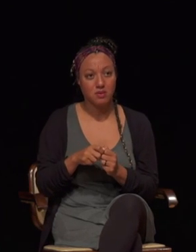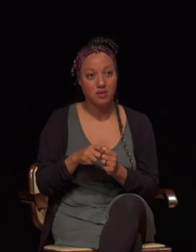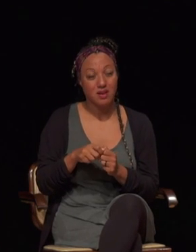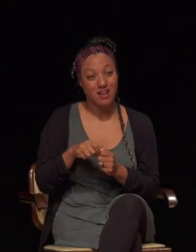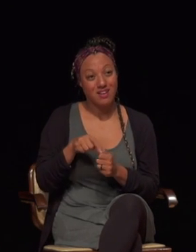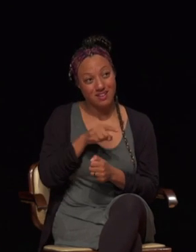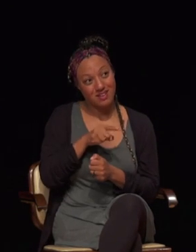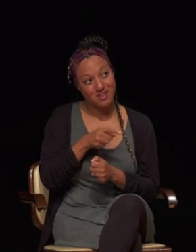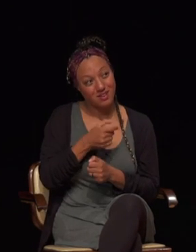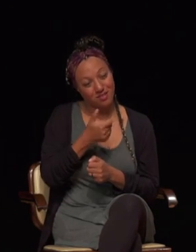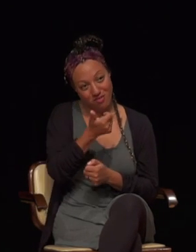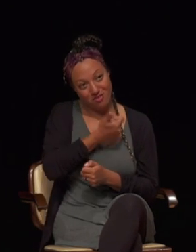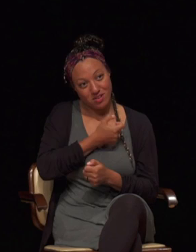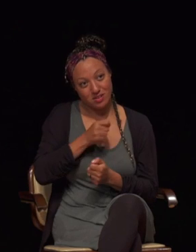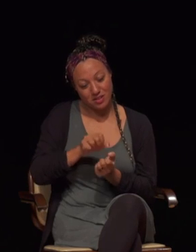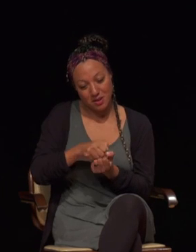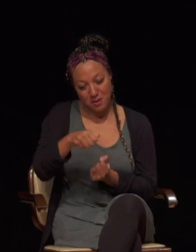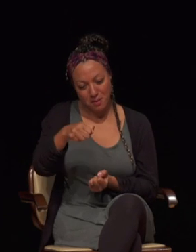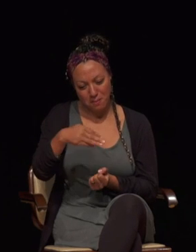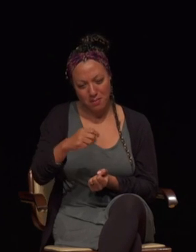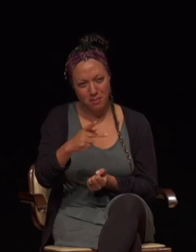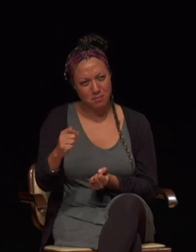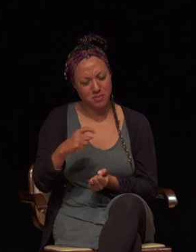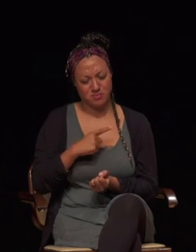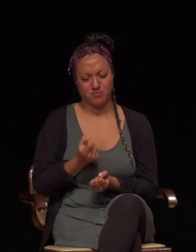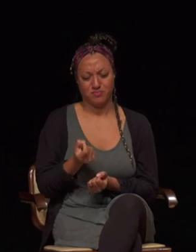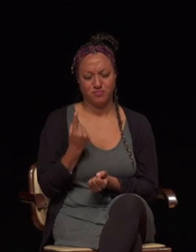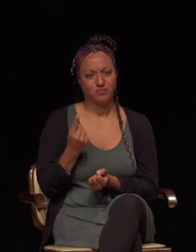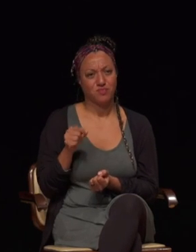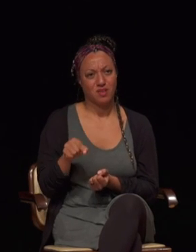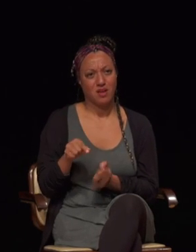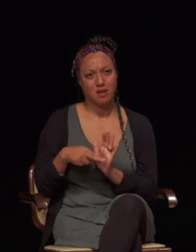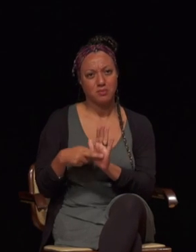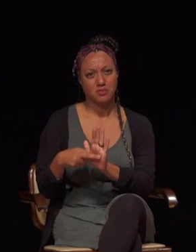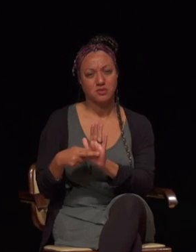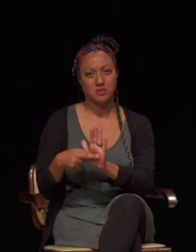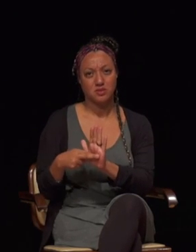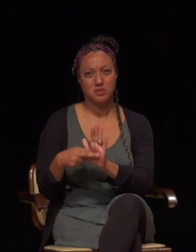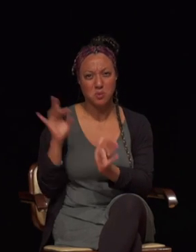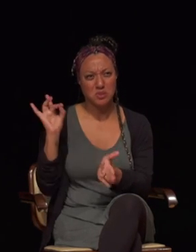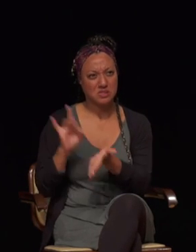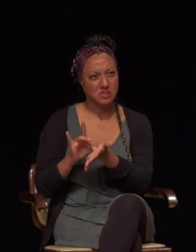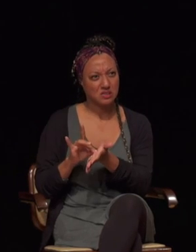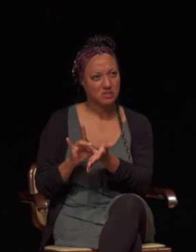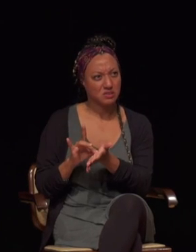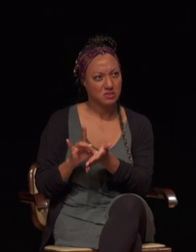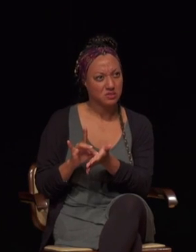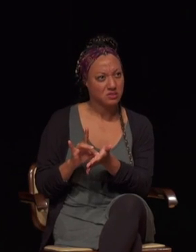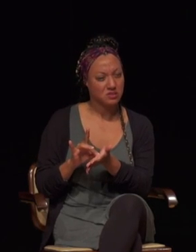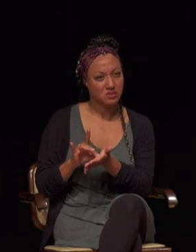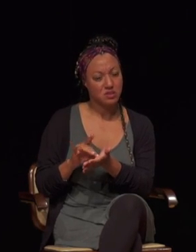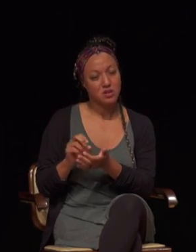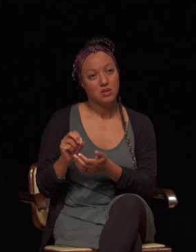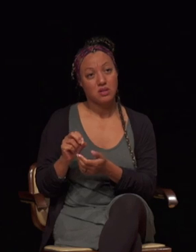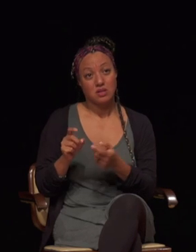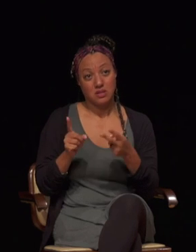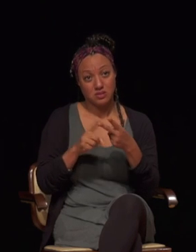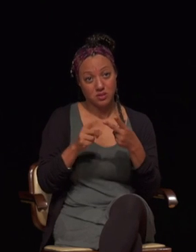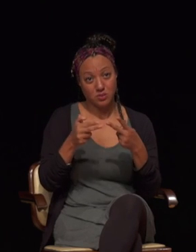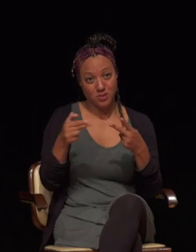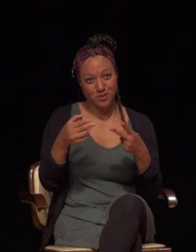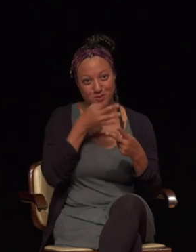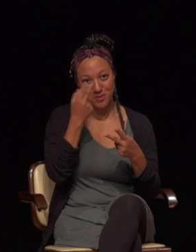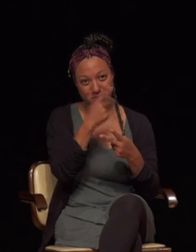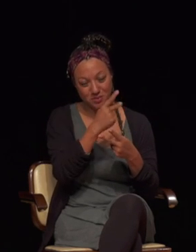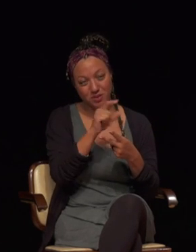o mapa é uma espécie né ele questiona essa coisa do mapa ser uma representação exata da realidade e o segundo ponto que ele coloca